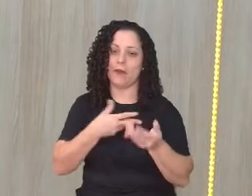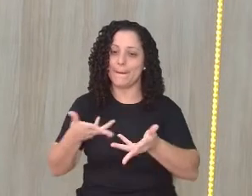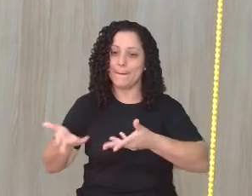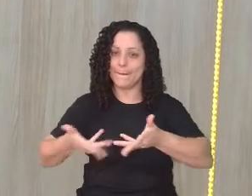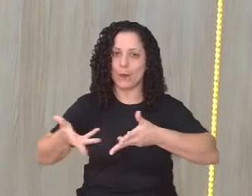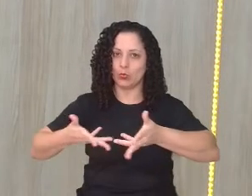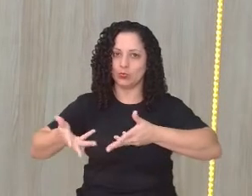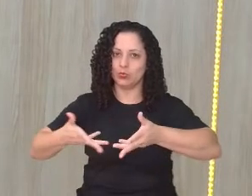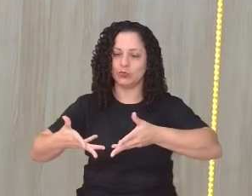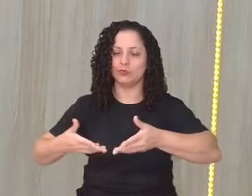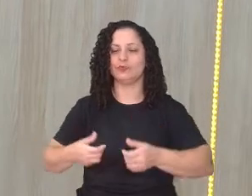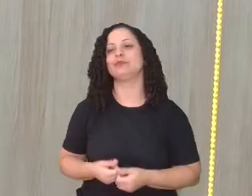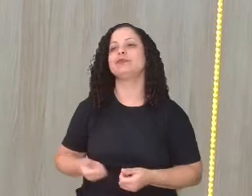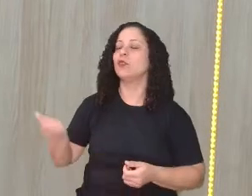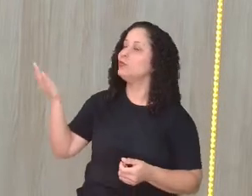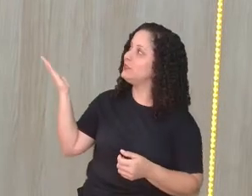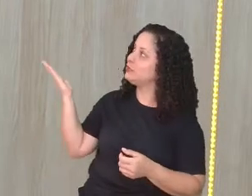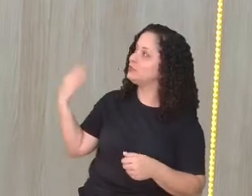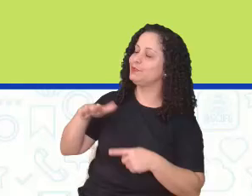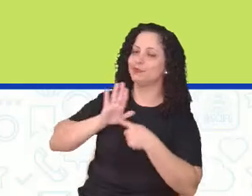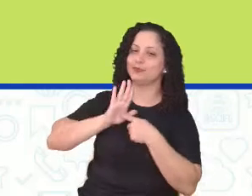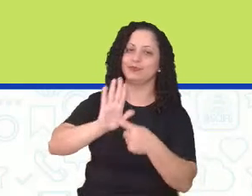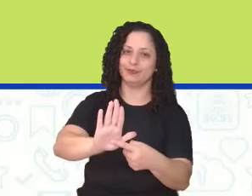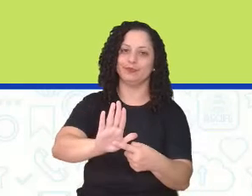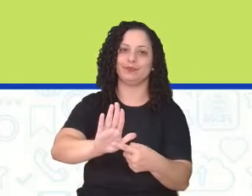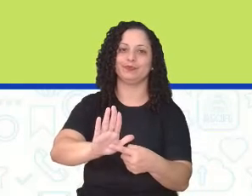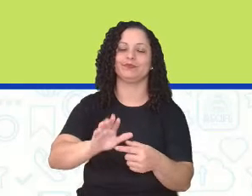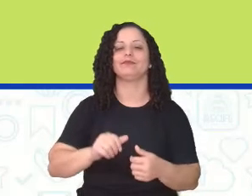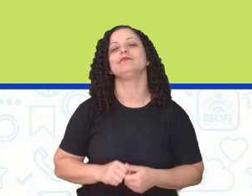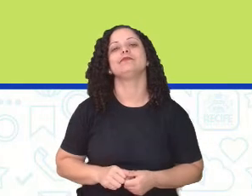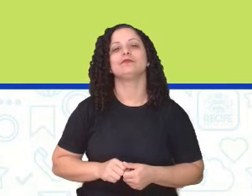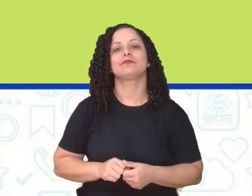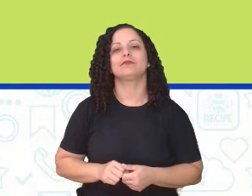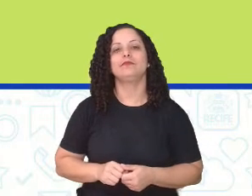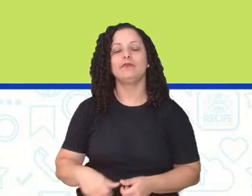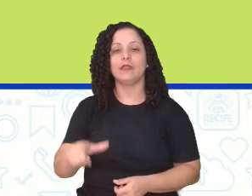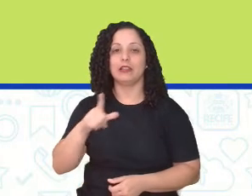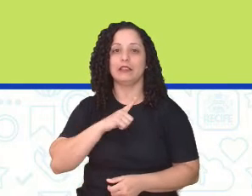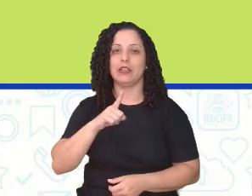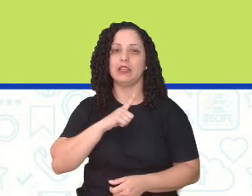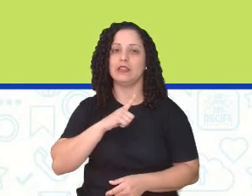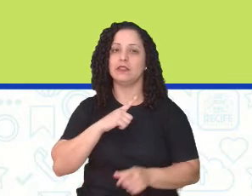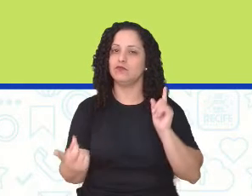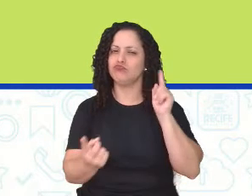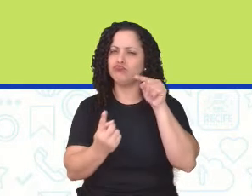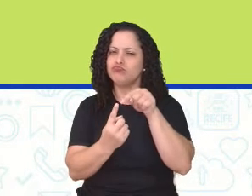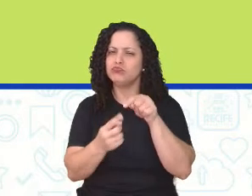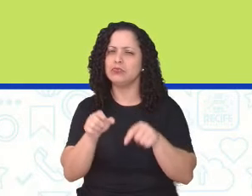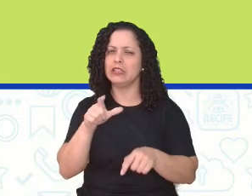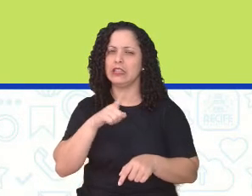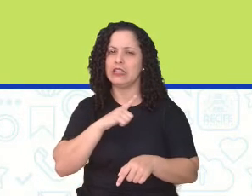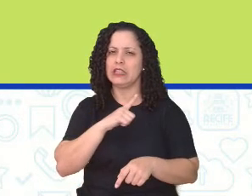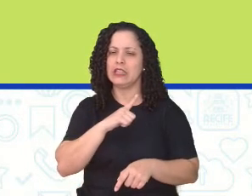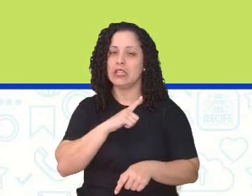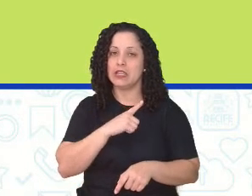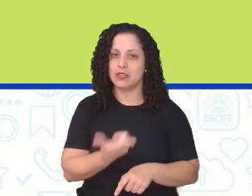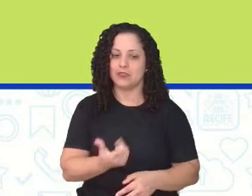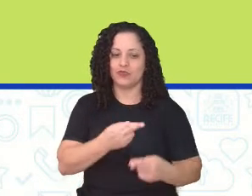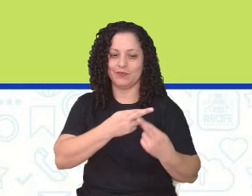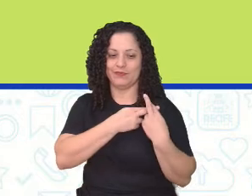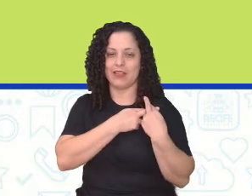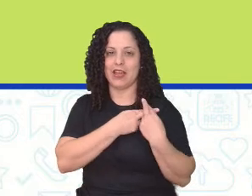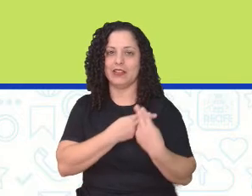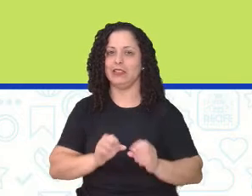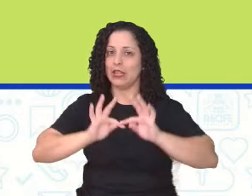Então, aí, esses canais deferentes, realmente, ele tem essa função, não é? Vai desaguar todo